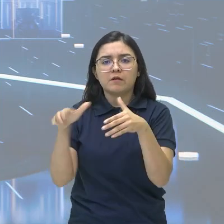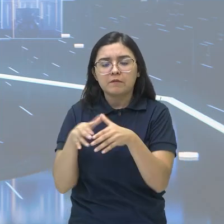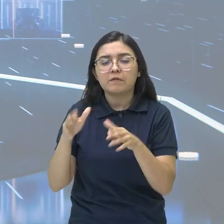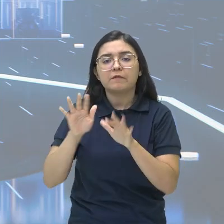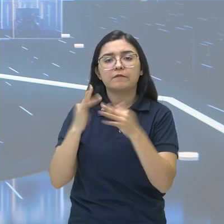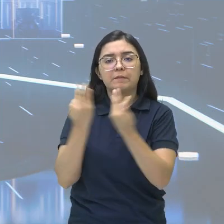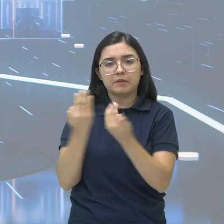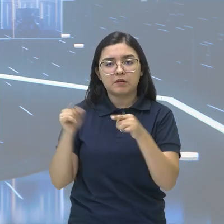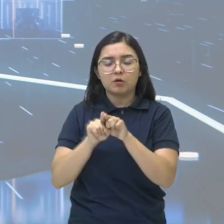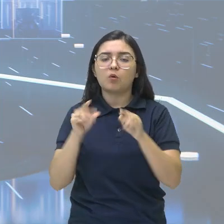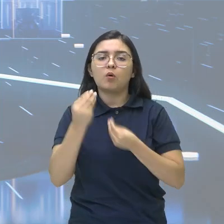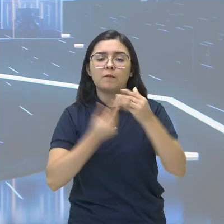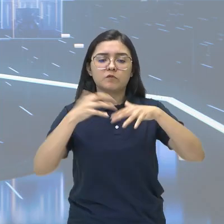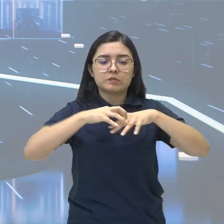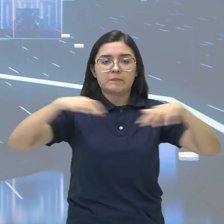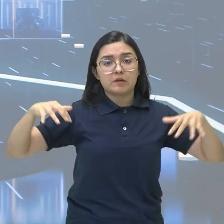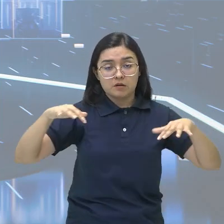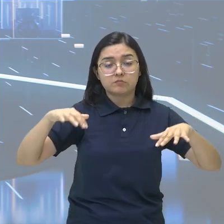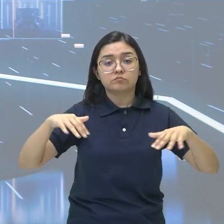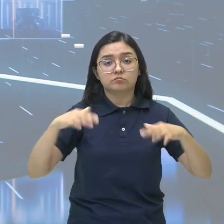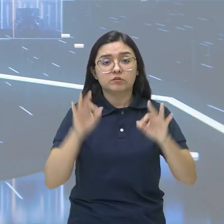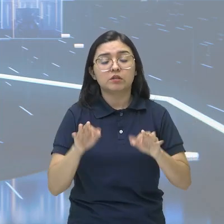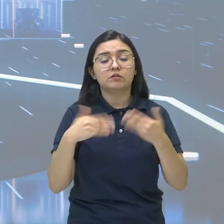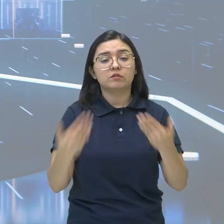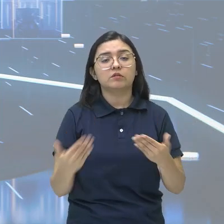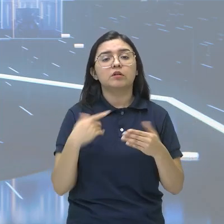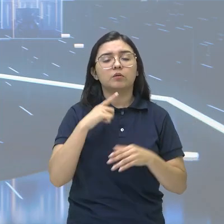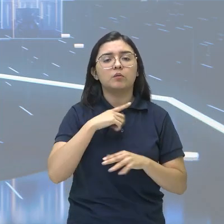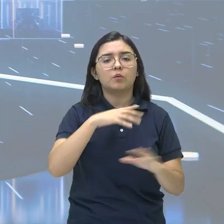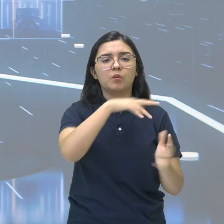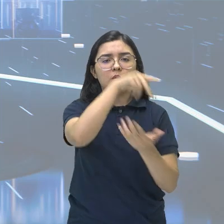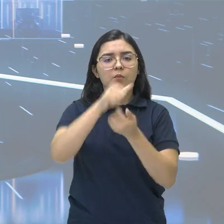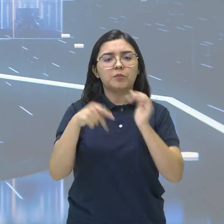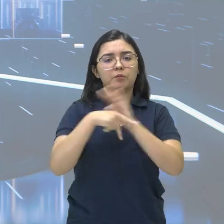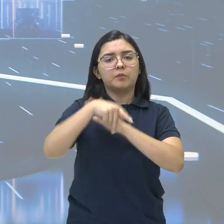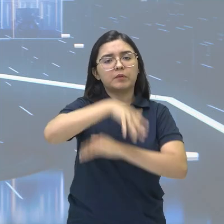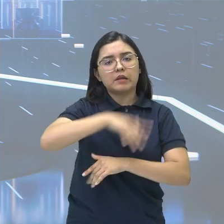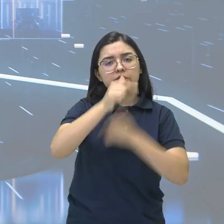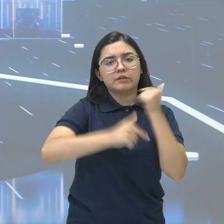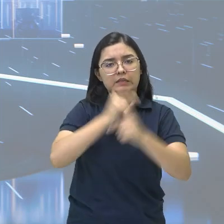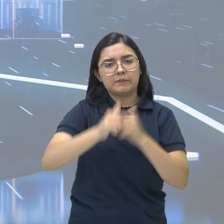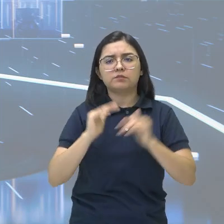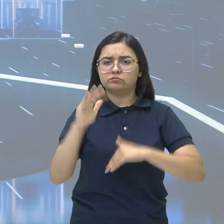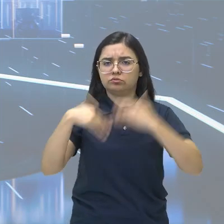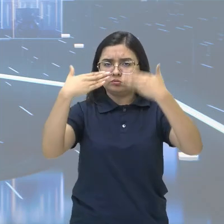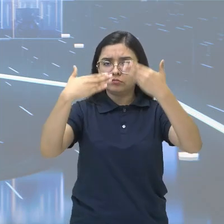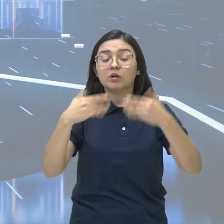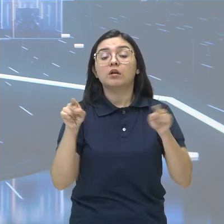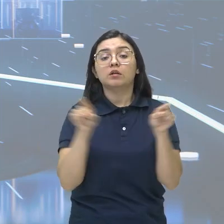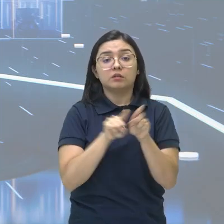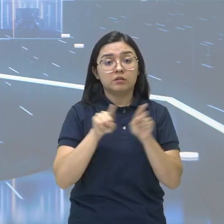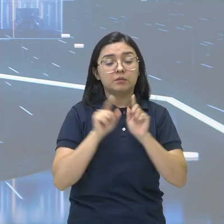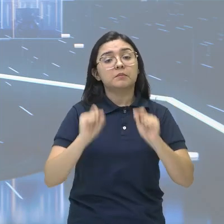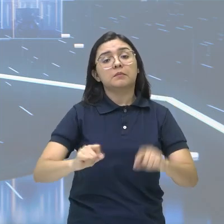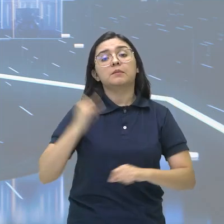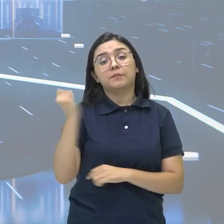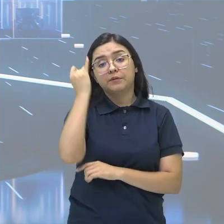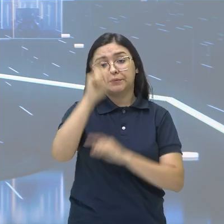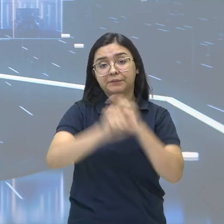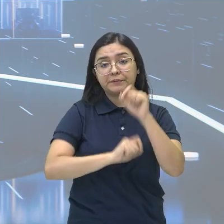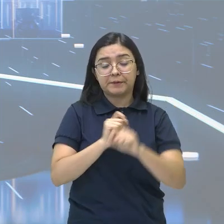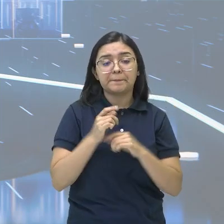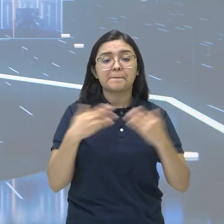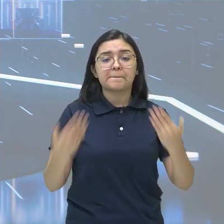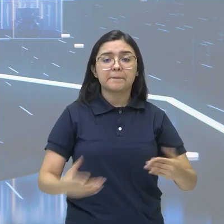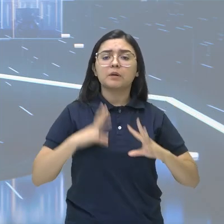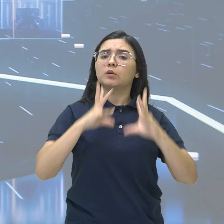da vida profissional? Né? Então, à medida que o mundo do trabalho continua a evoluir, será fundamental